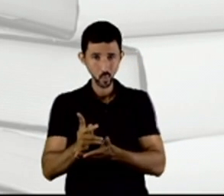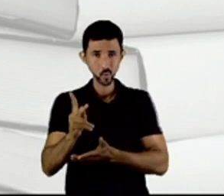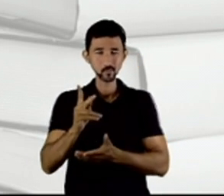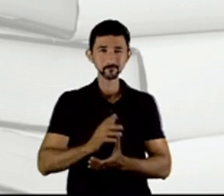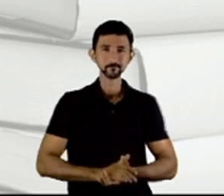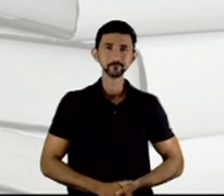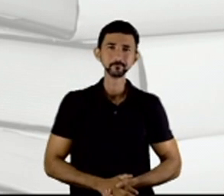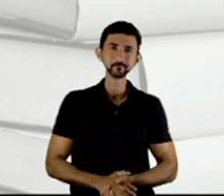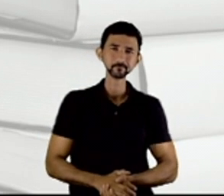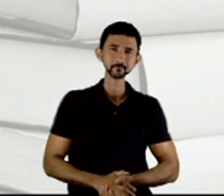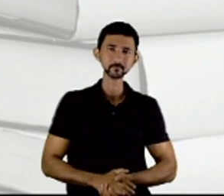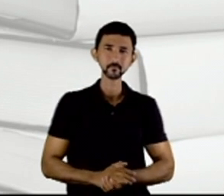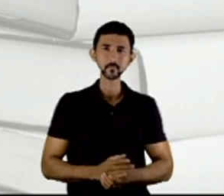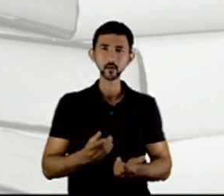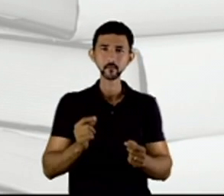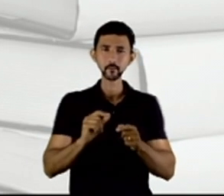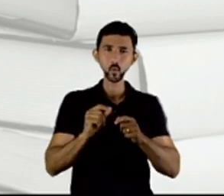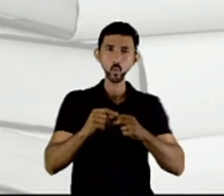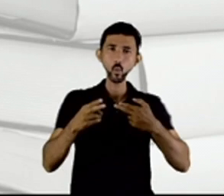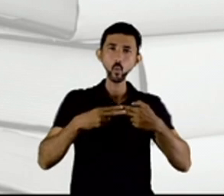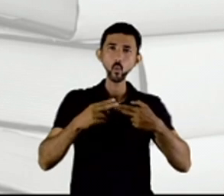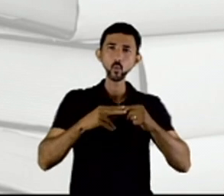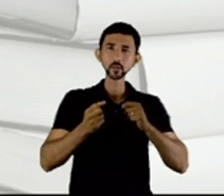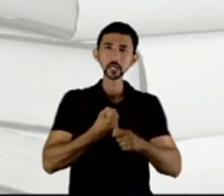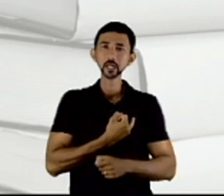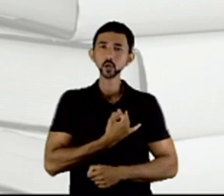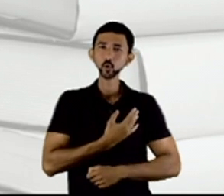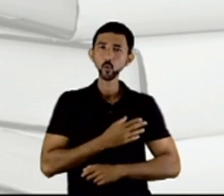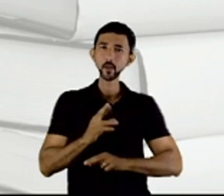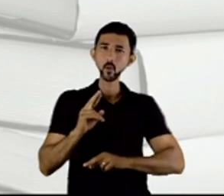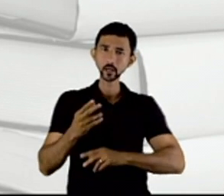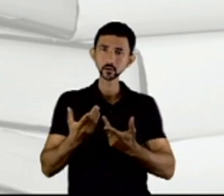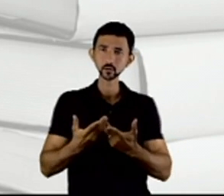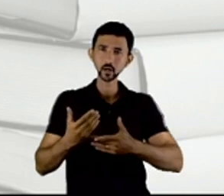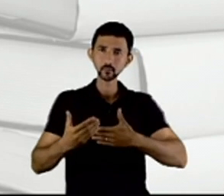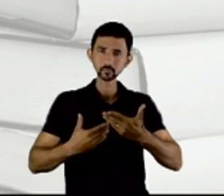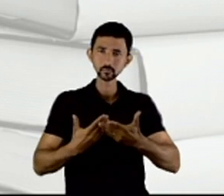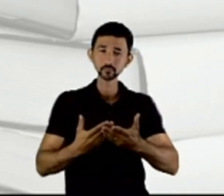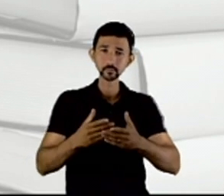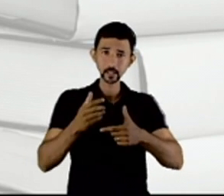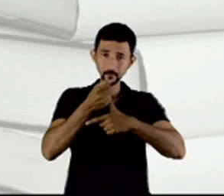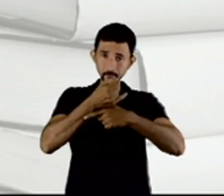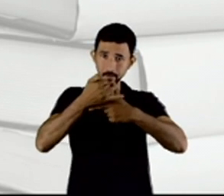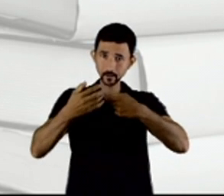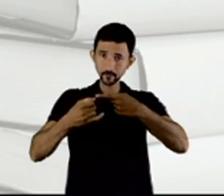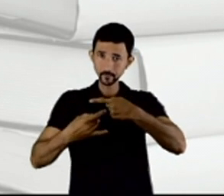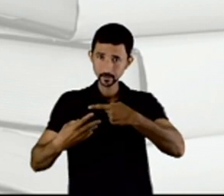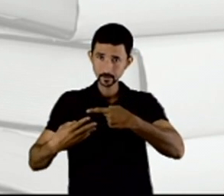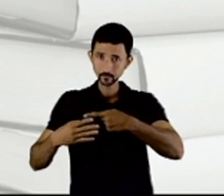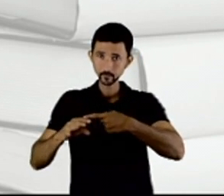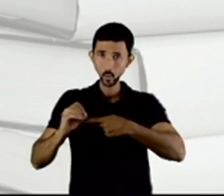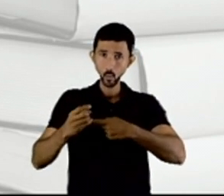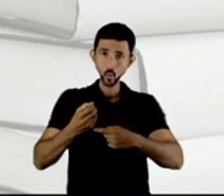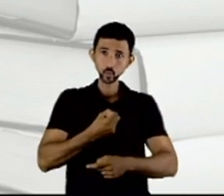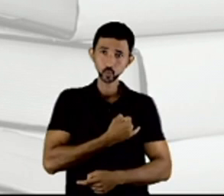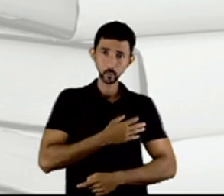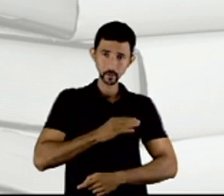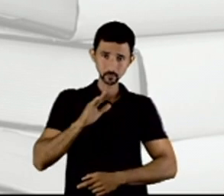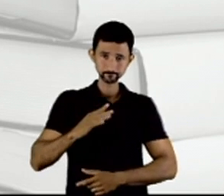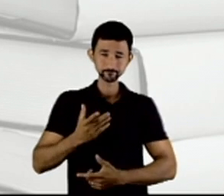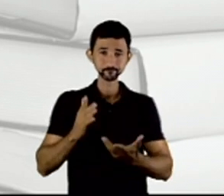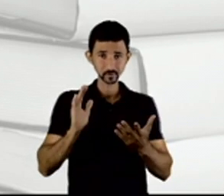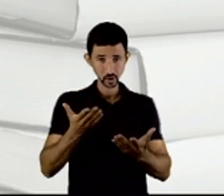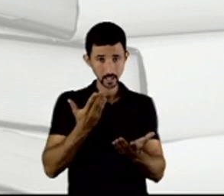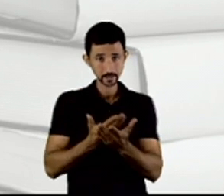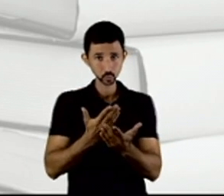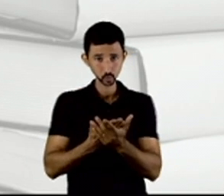Então, sabemos que podemos representar números racionais por meio de frações ou na forma decimal. Você já